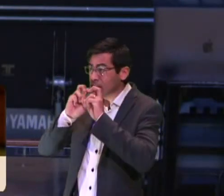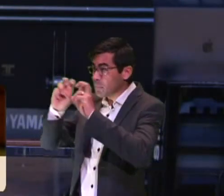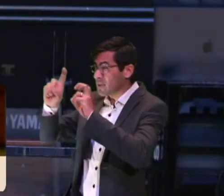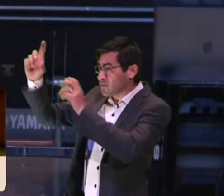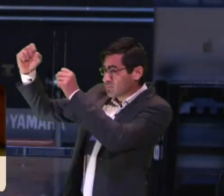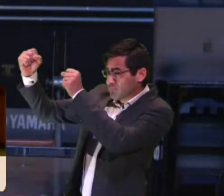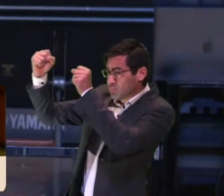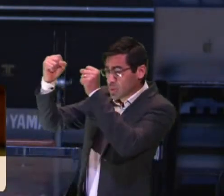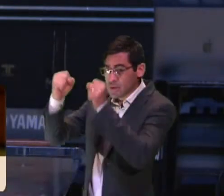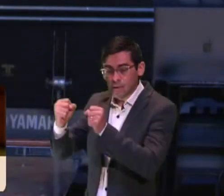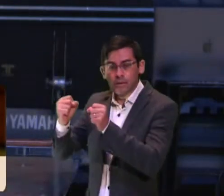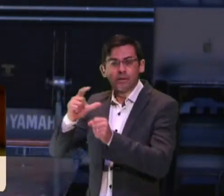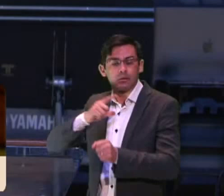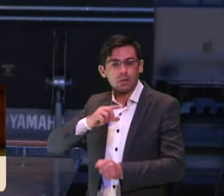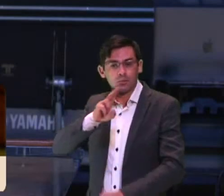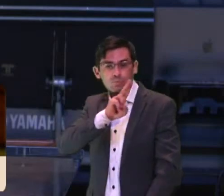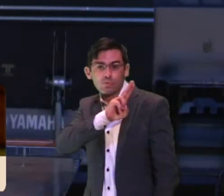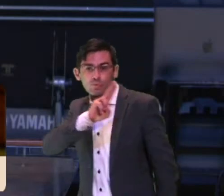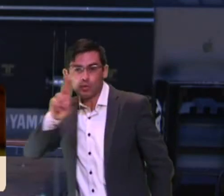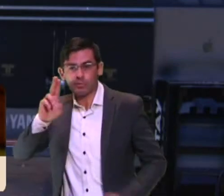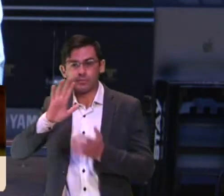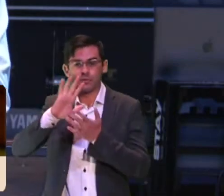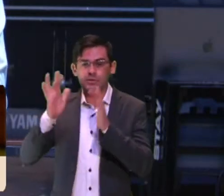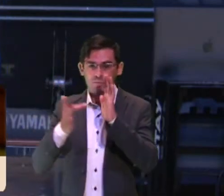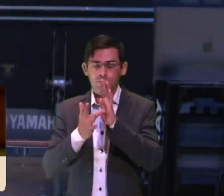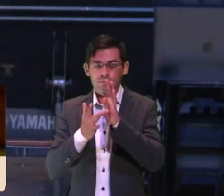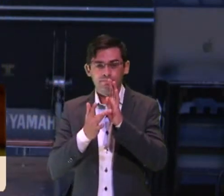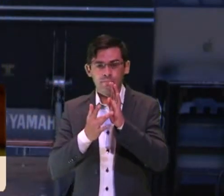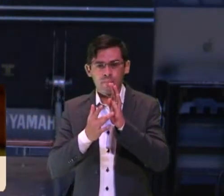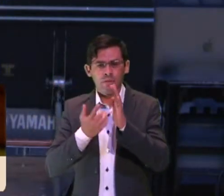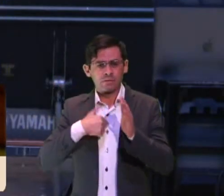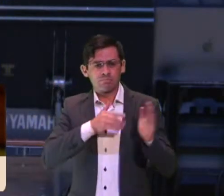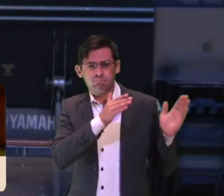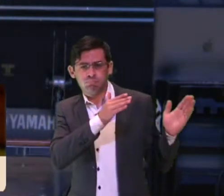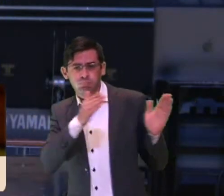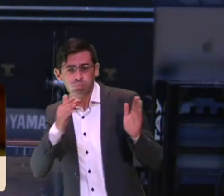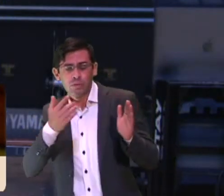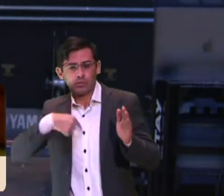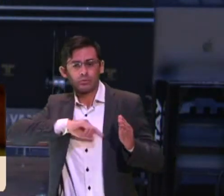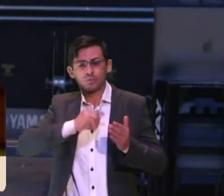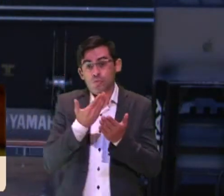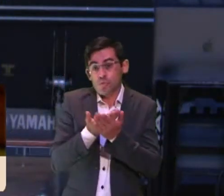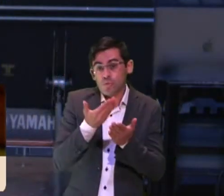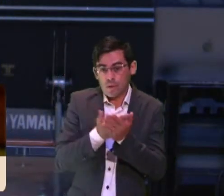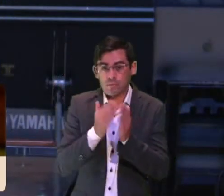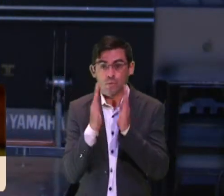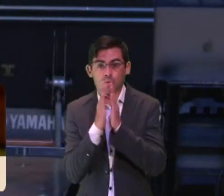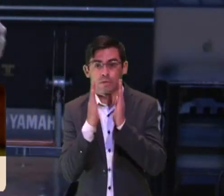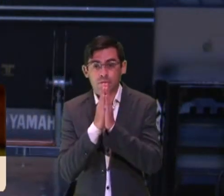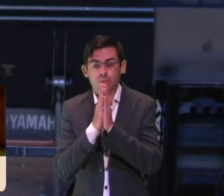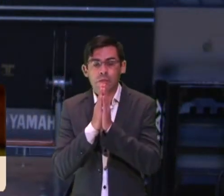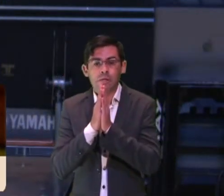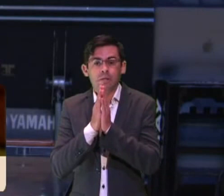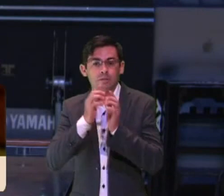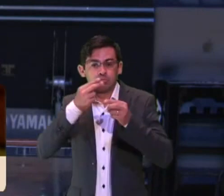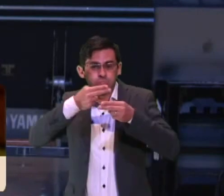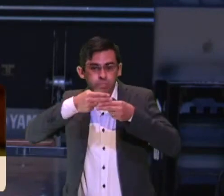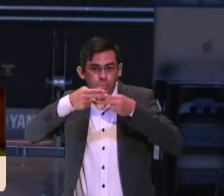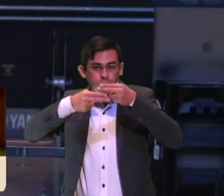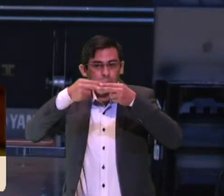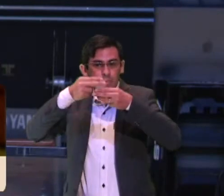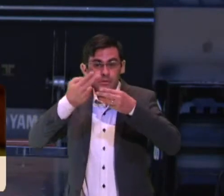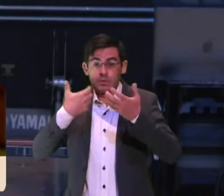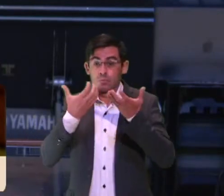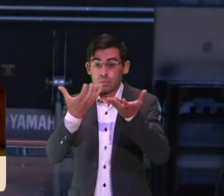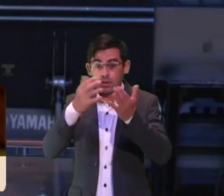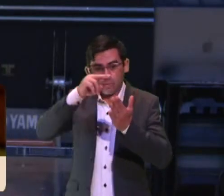de Jesus. Nesse final de semana temos estudado a oração de Neemias. E vamos continuar fazendo isso. E eu queria ler